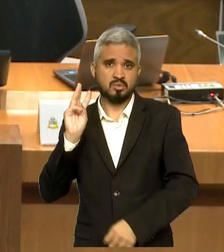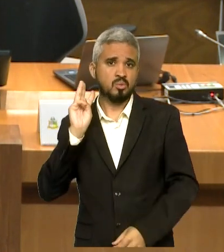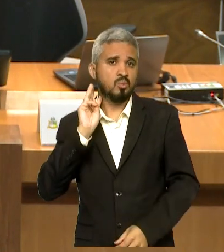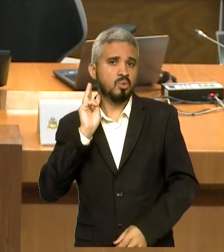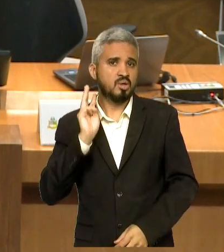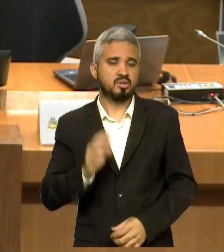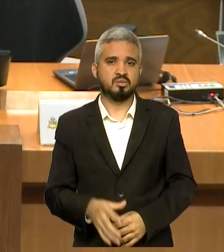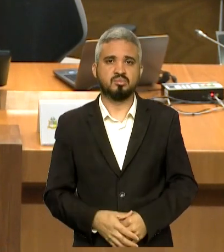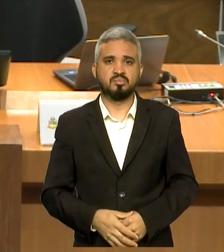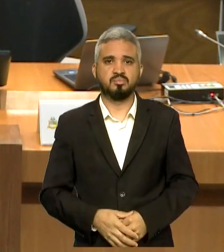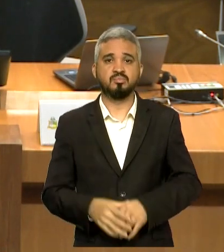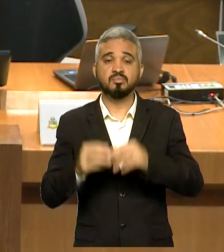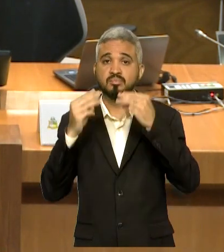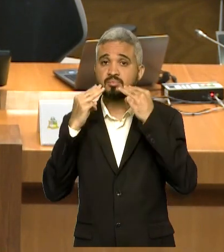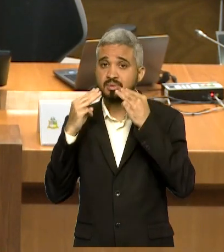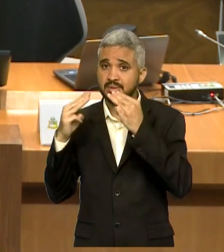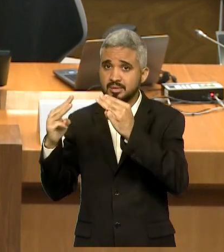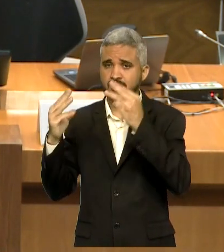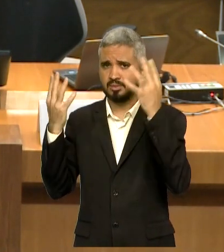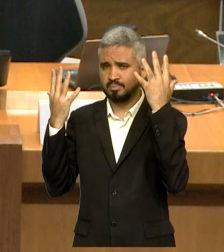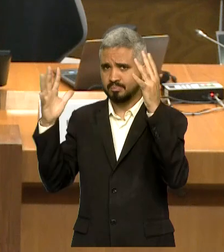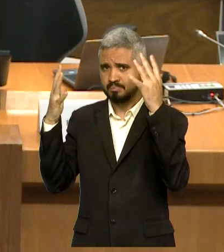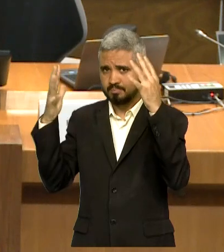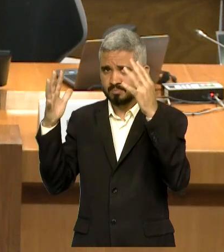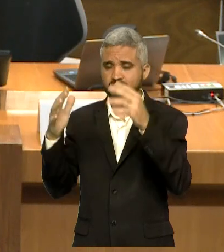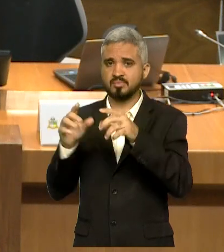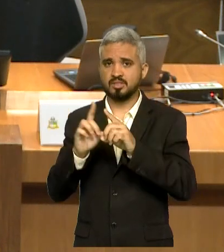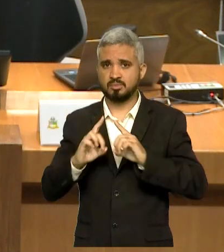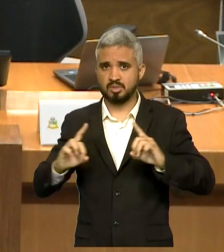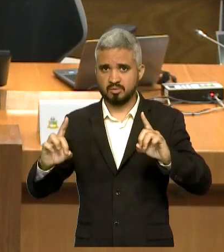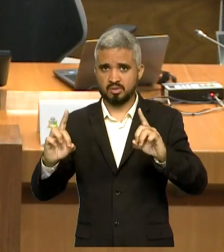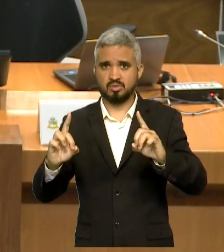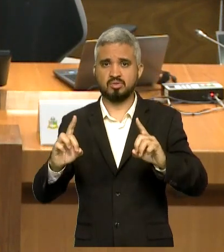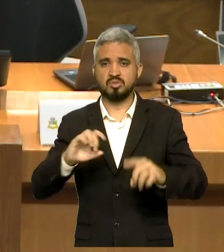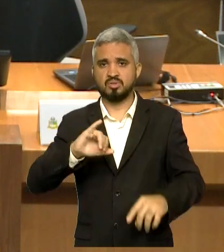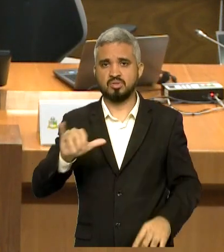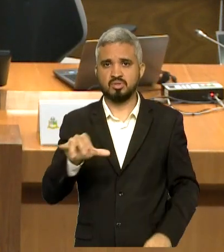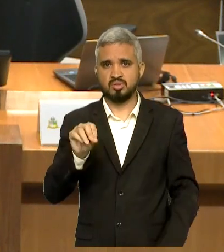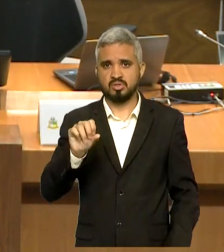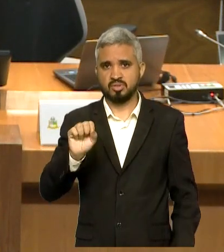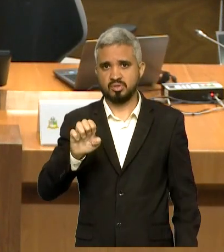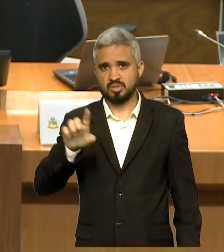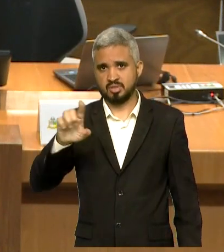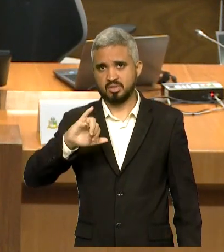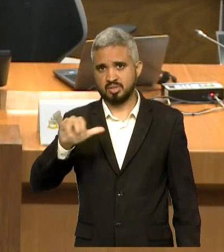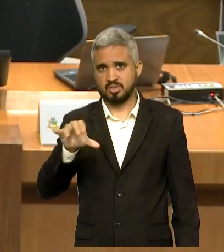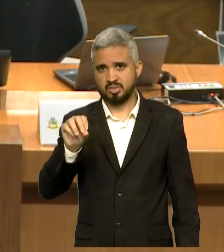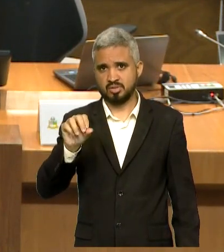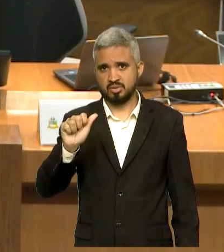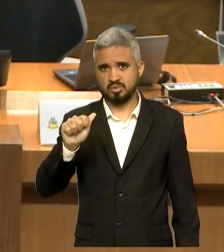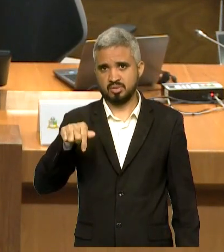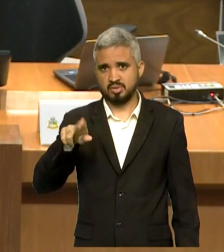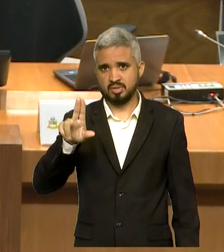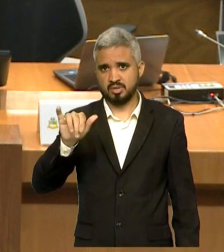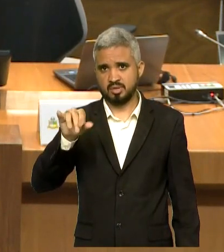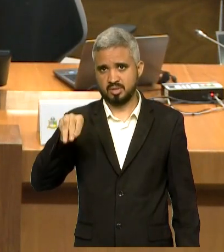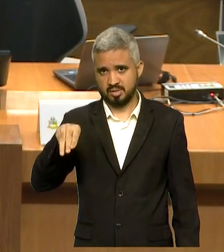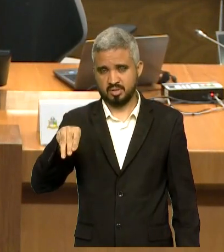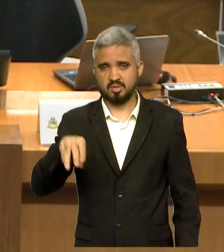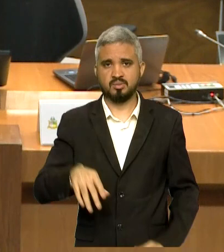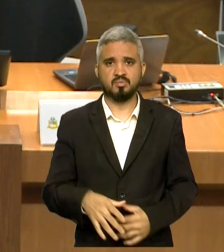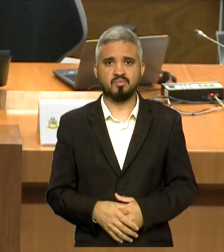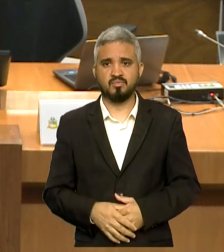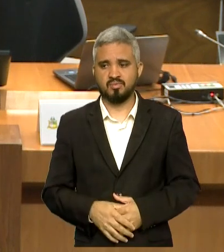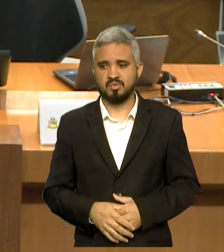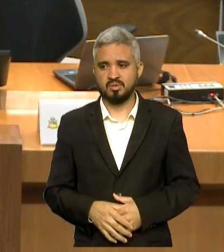Curso, enviando mensagens de congratulações aos desembargadores José Joaquim Figueiredo dos Anjos, creio que é